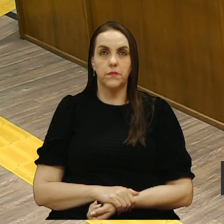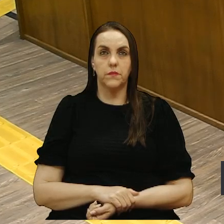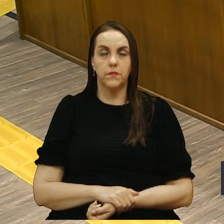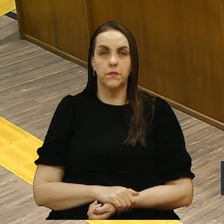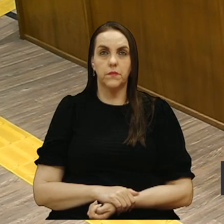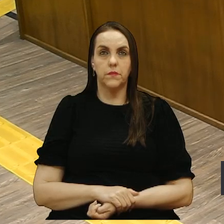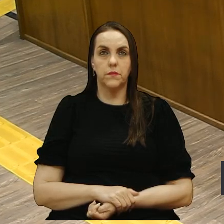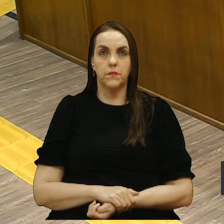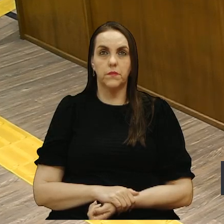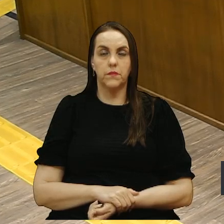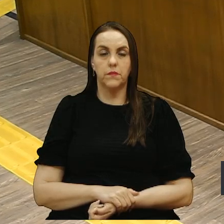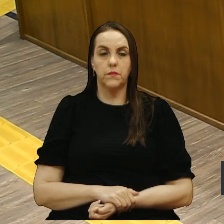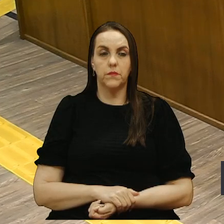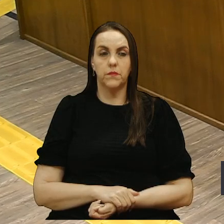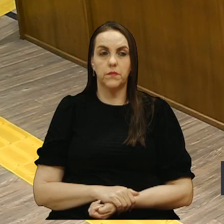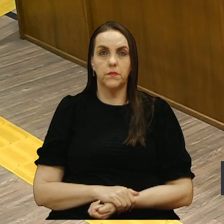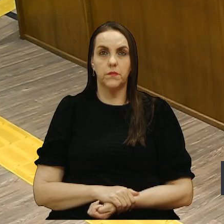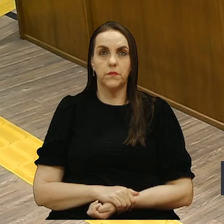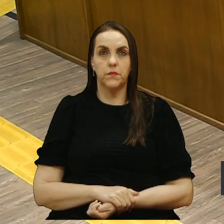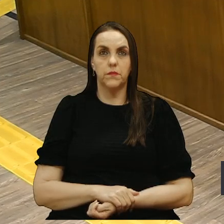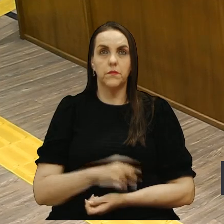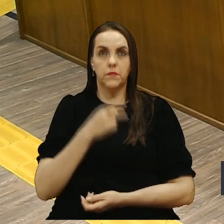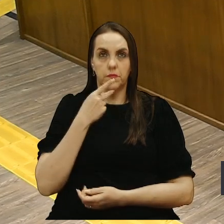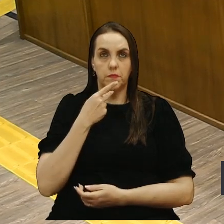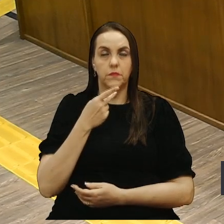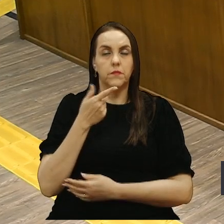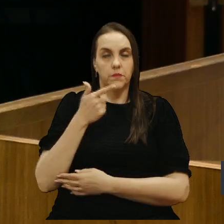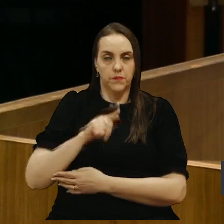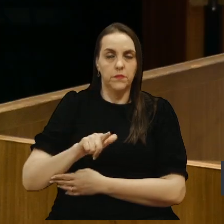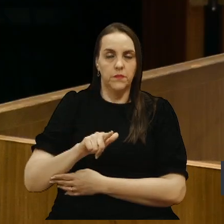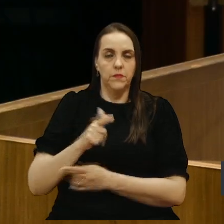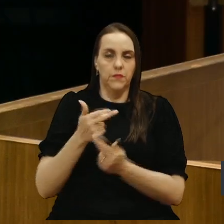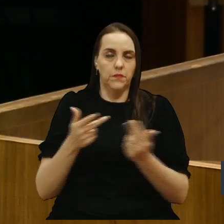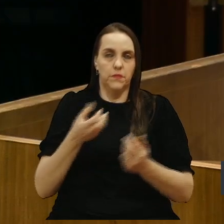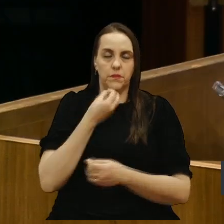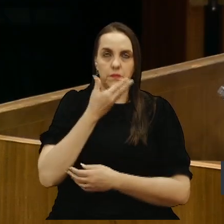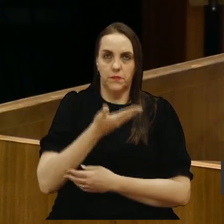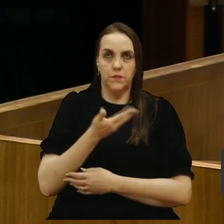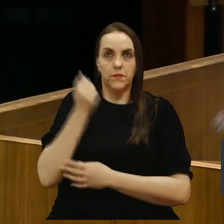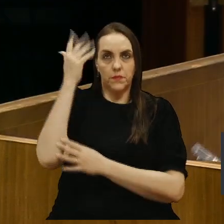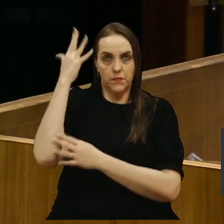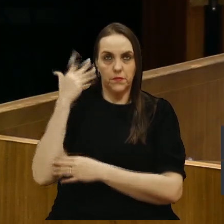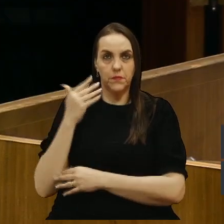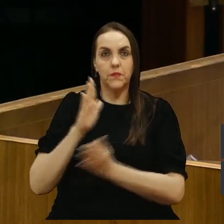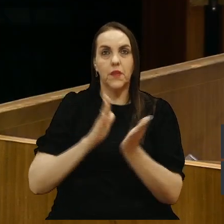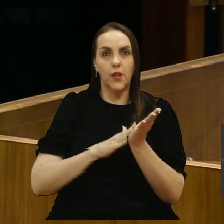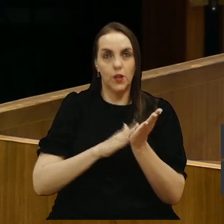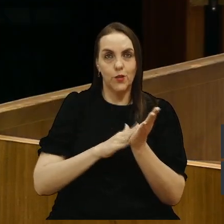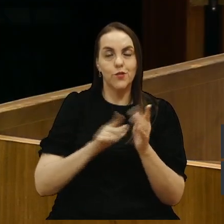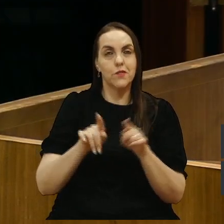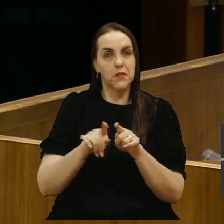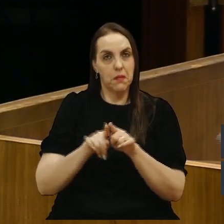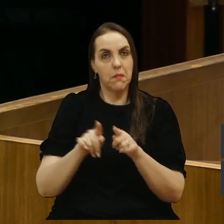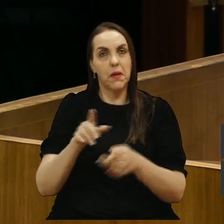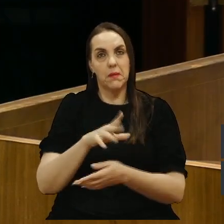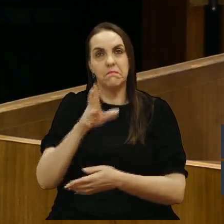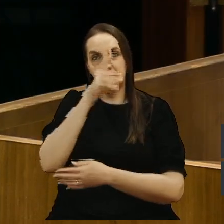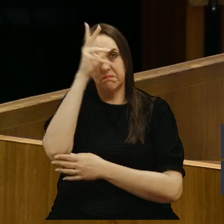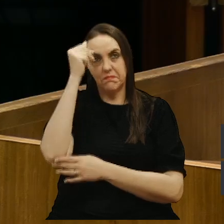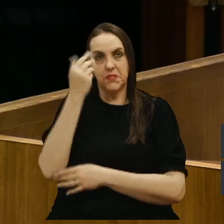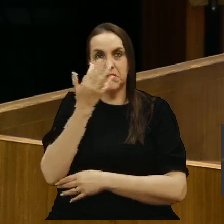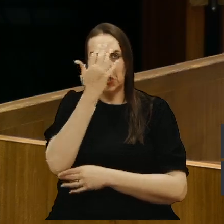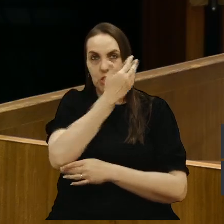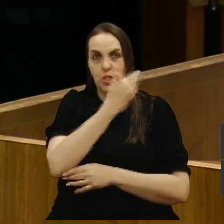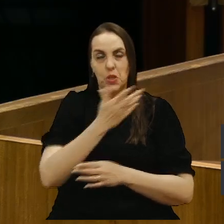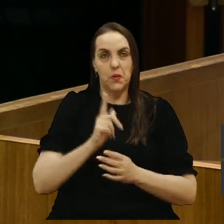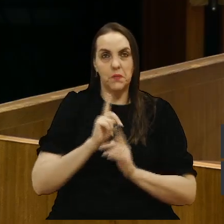Vou aqui ser repetitivo, mas é por uma coisa boa, né? A Dai veio aqui elogiar, eu vou elogiar aqui o governo Adiló, então 2 vezes aqui é